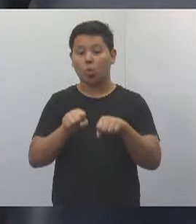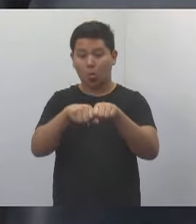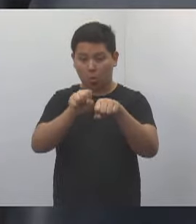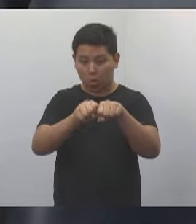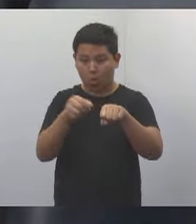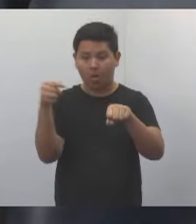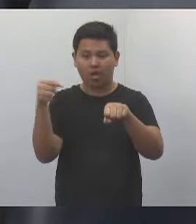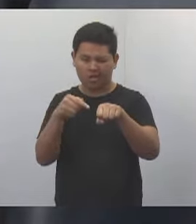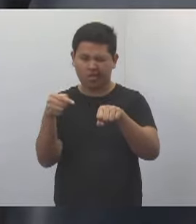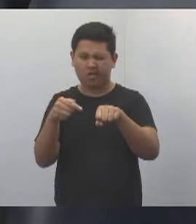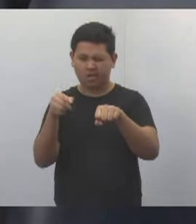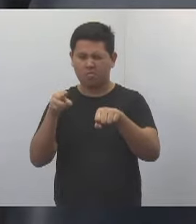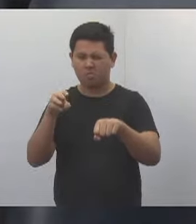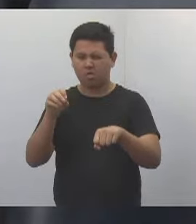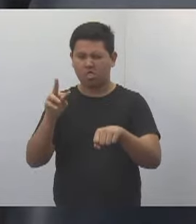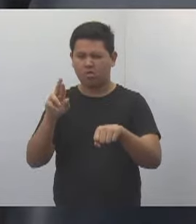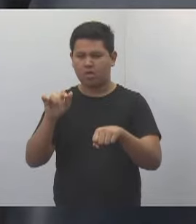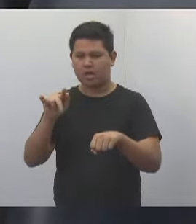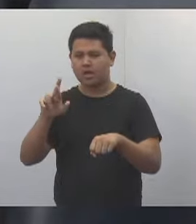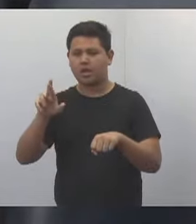motoqueiros, vamos falar dessa forma,